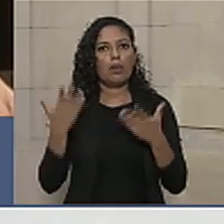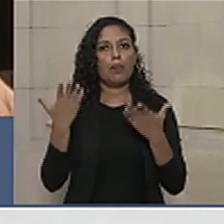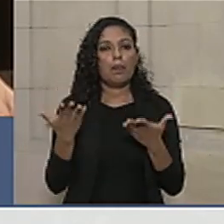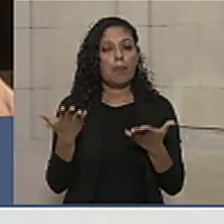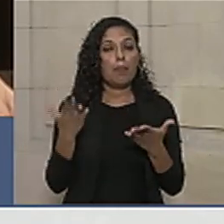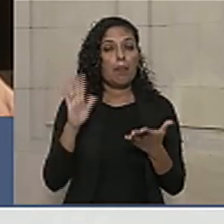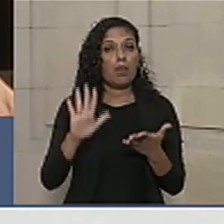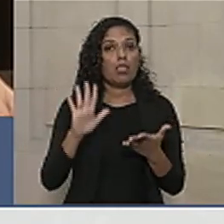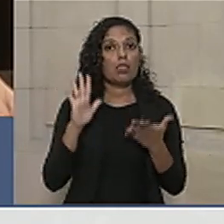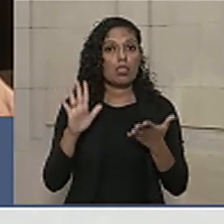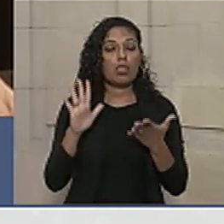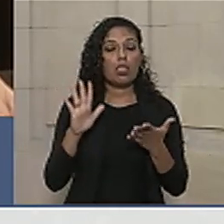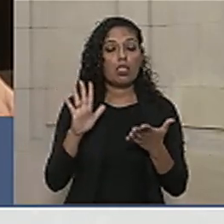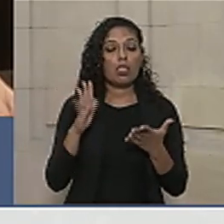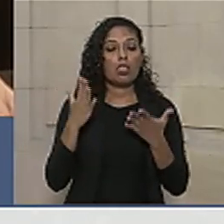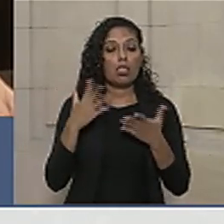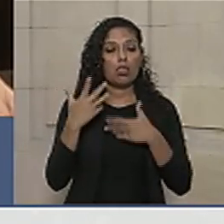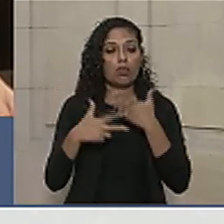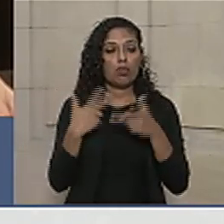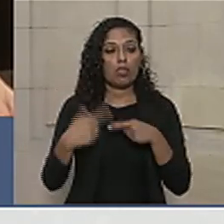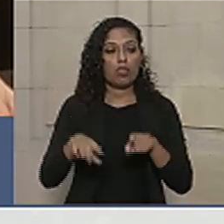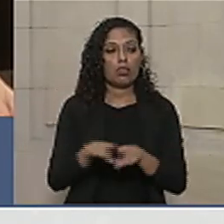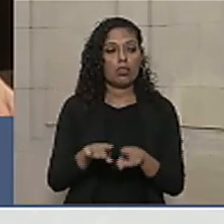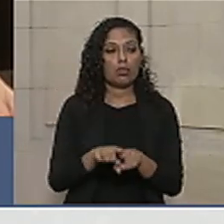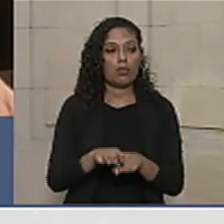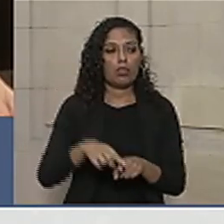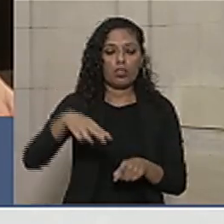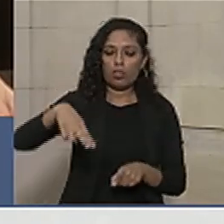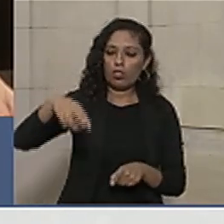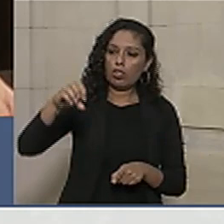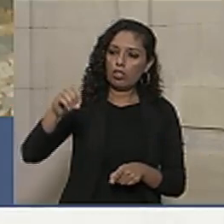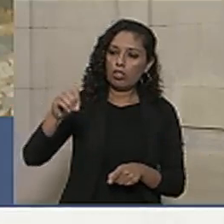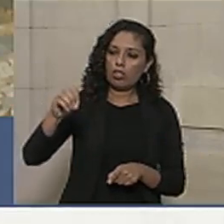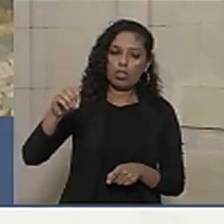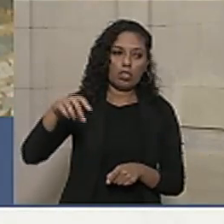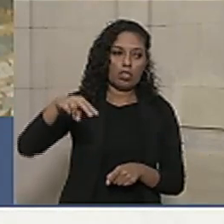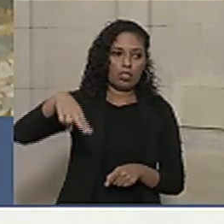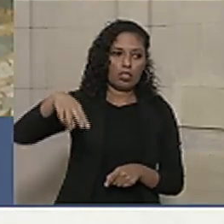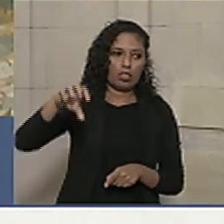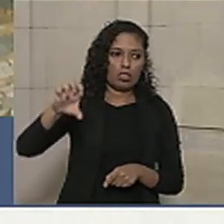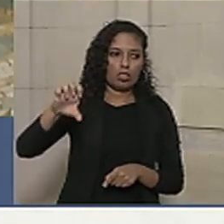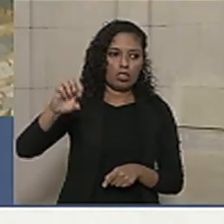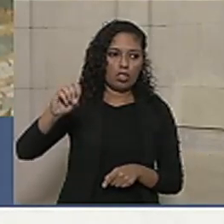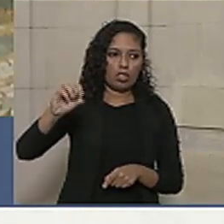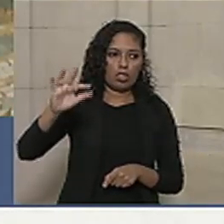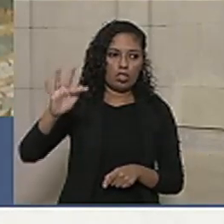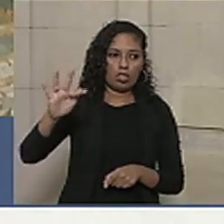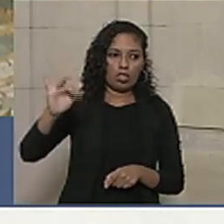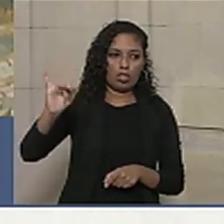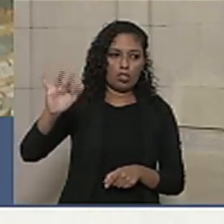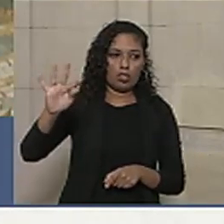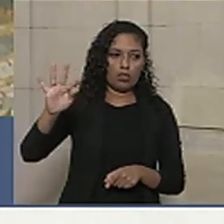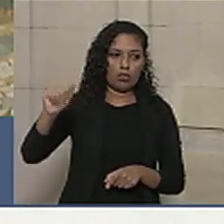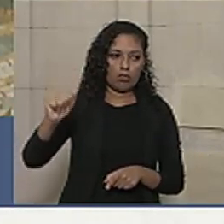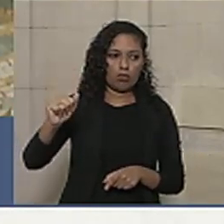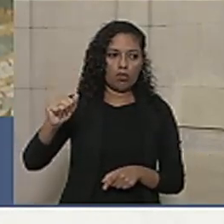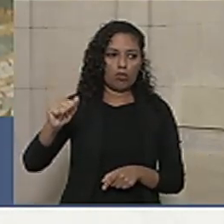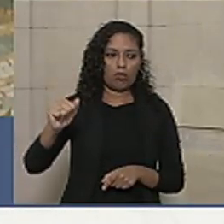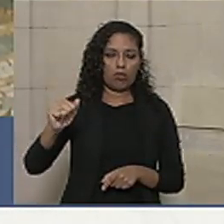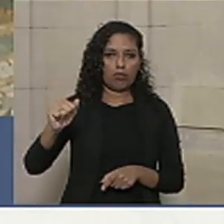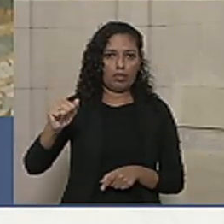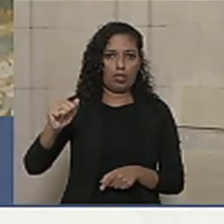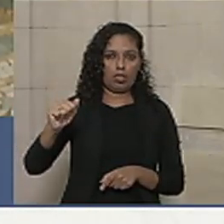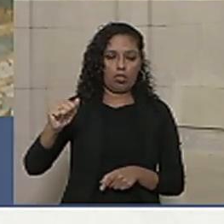quero reivindicar também a minha condição de neófita no parlamento. Uma questão importante de